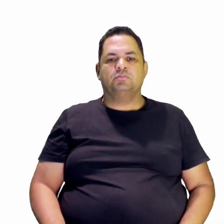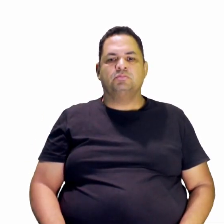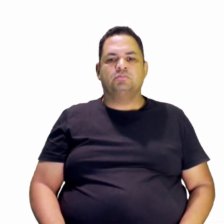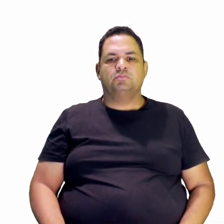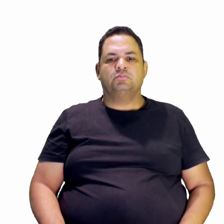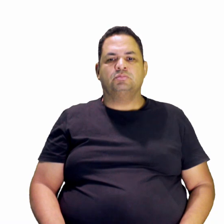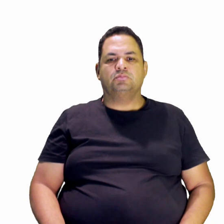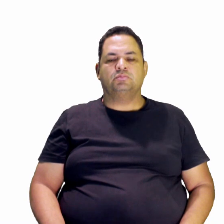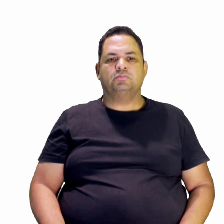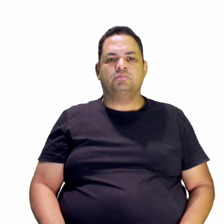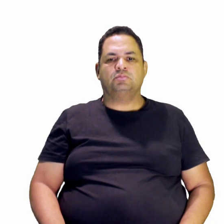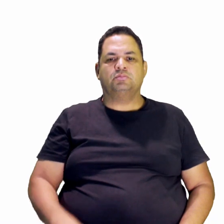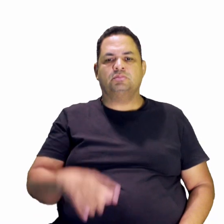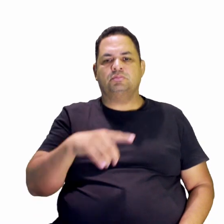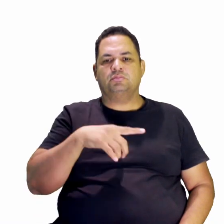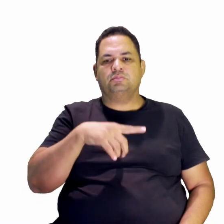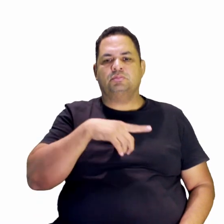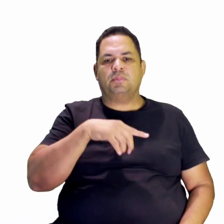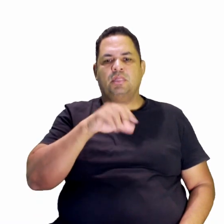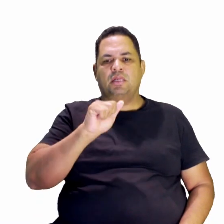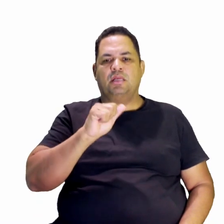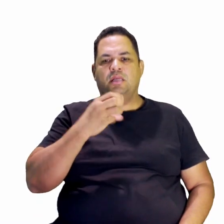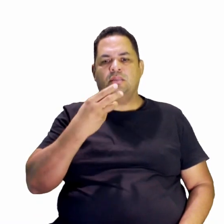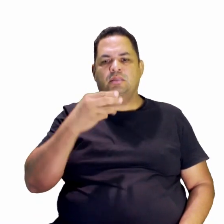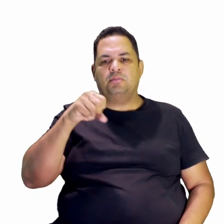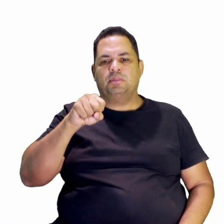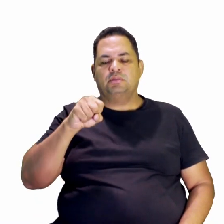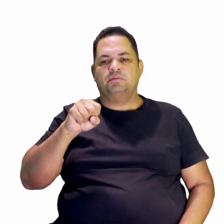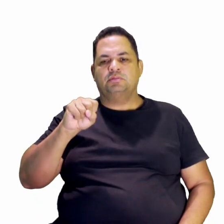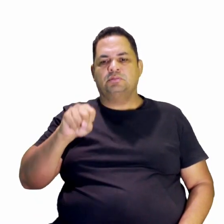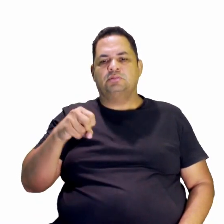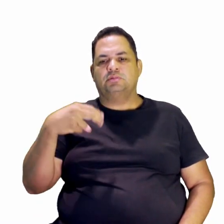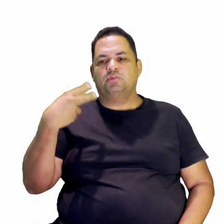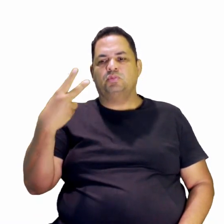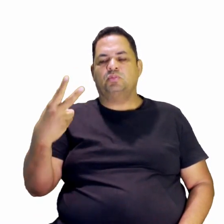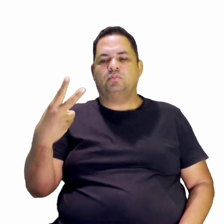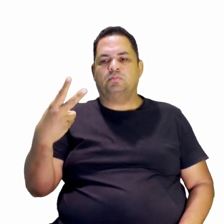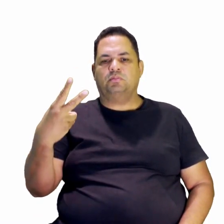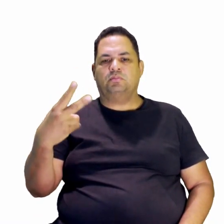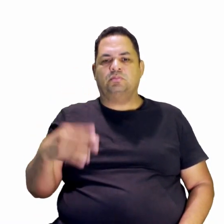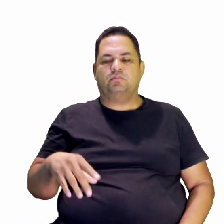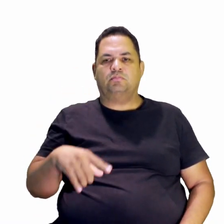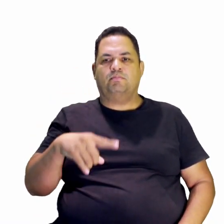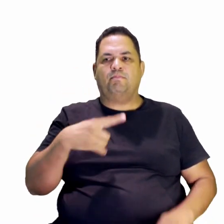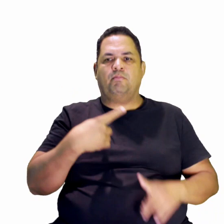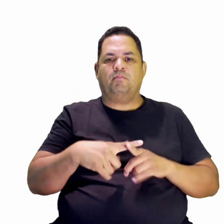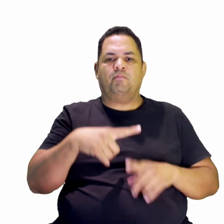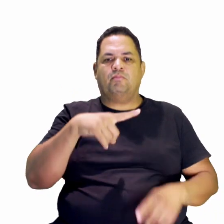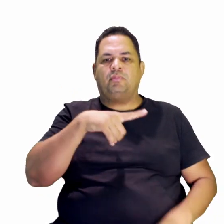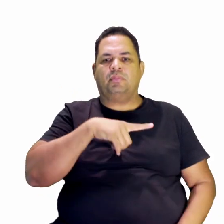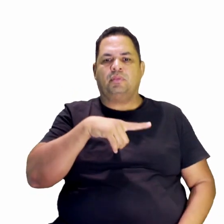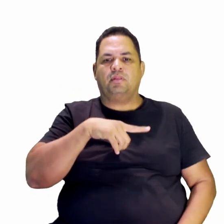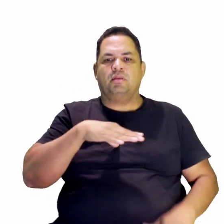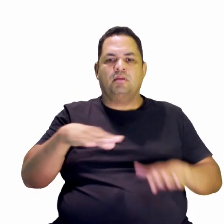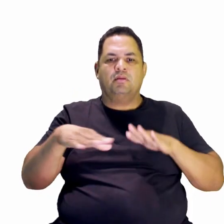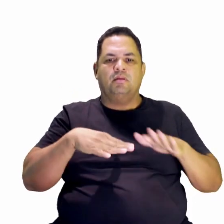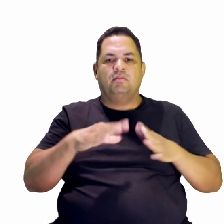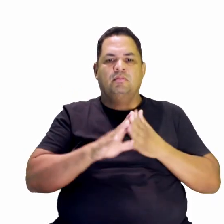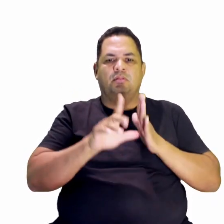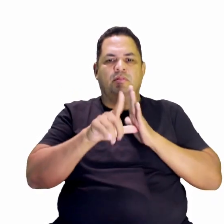Então, A é 3 metros por segundo ao quadrado, aceleração. Menos porque está em movimento retardado, tá